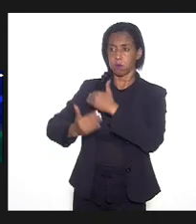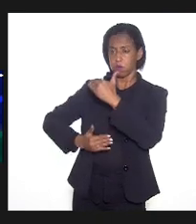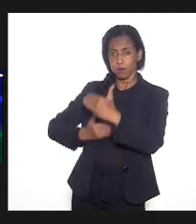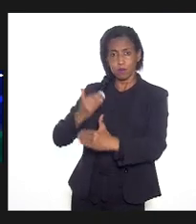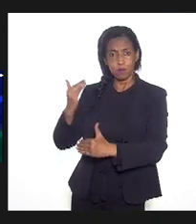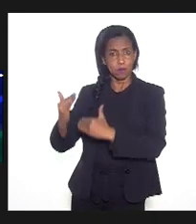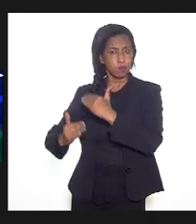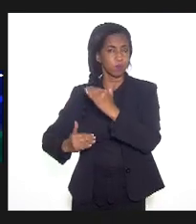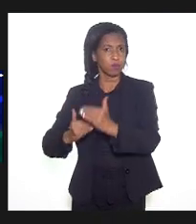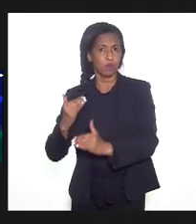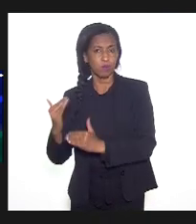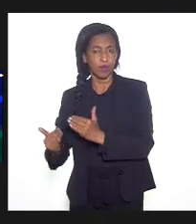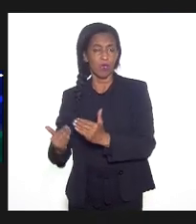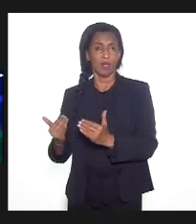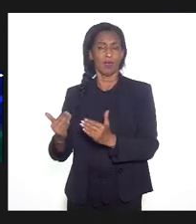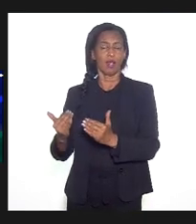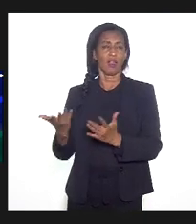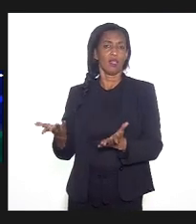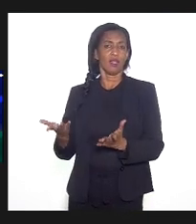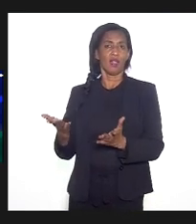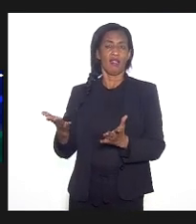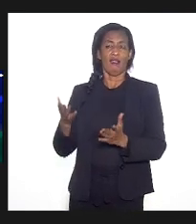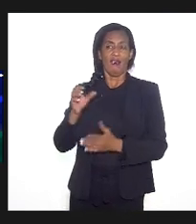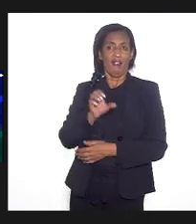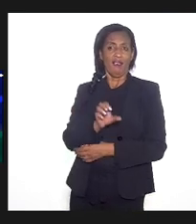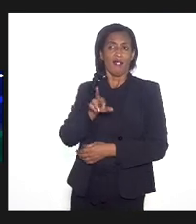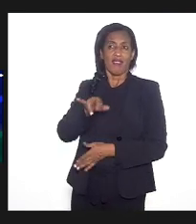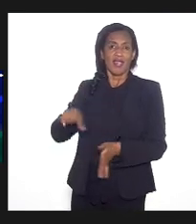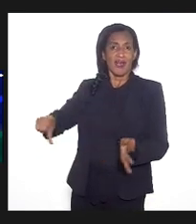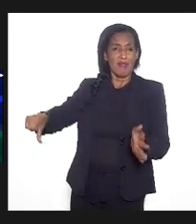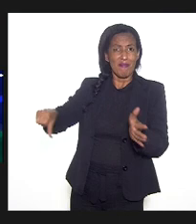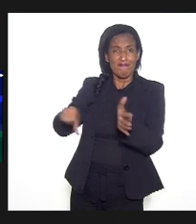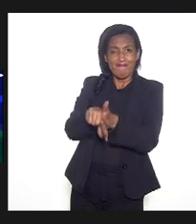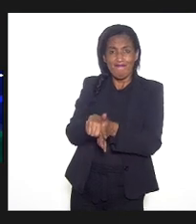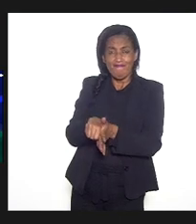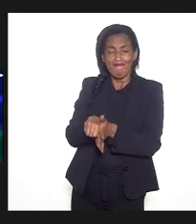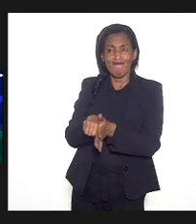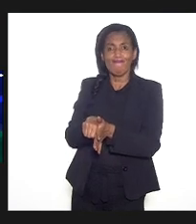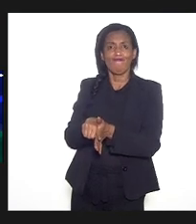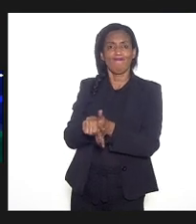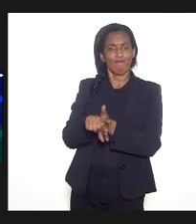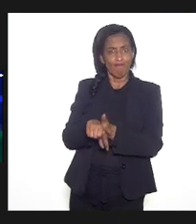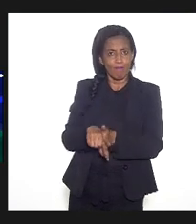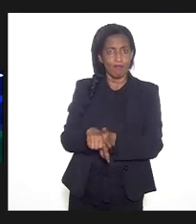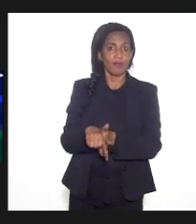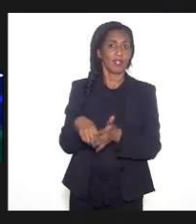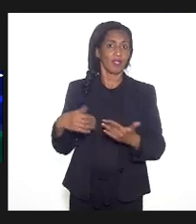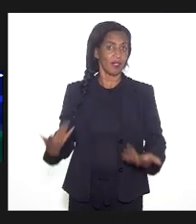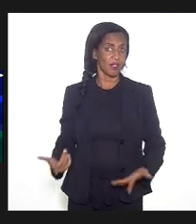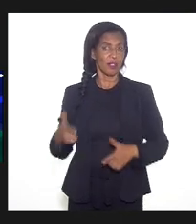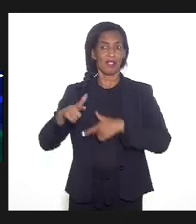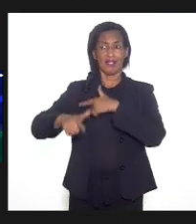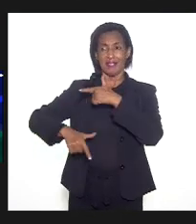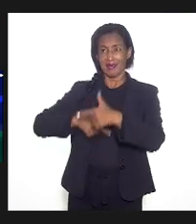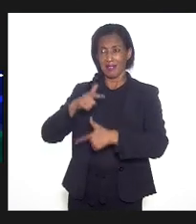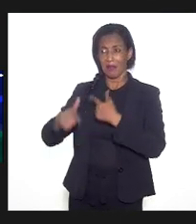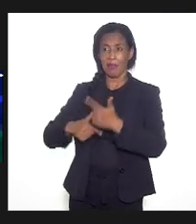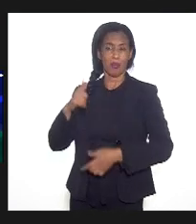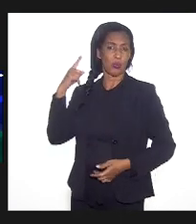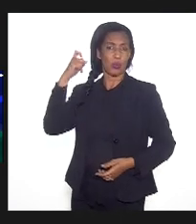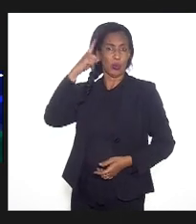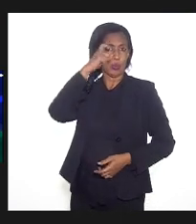processo de exposição à criminalidade, de exposição a serviços